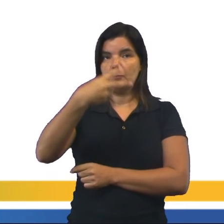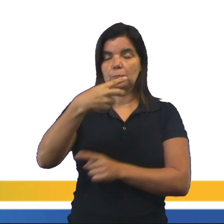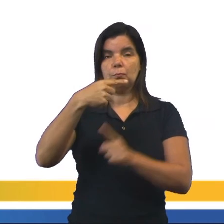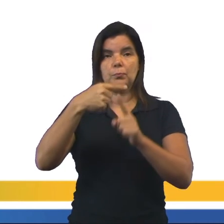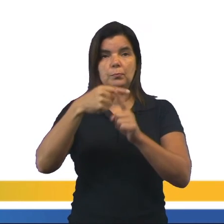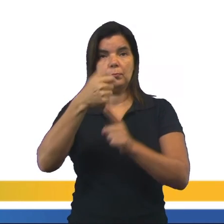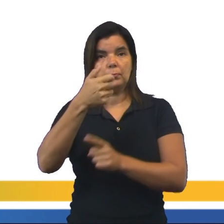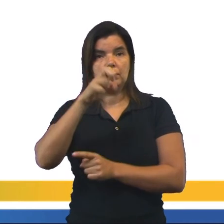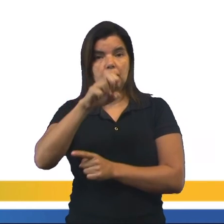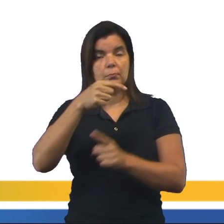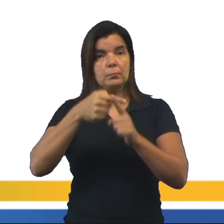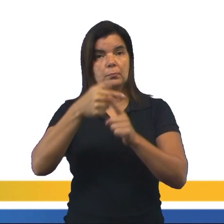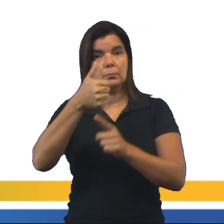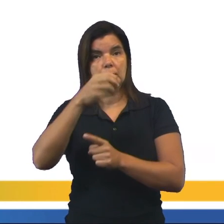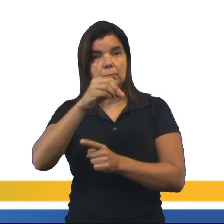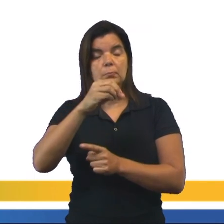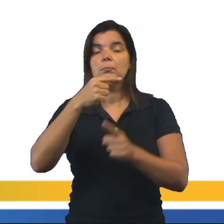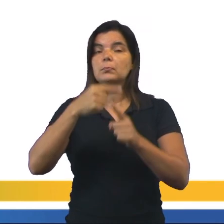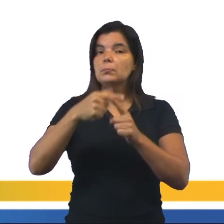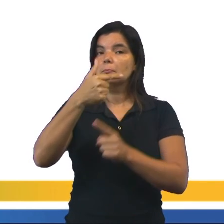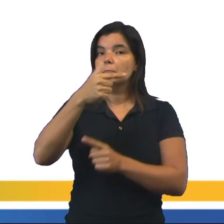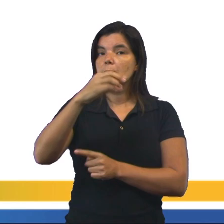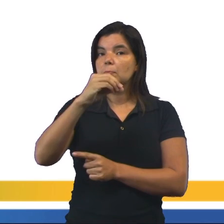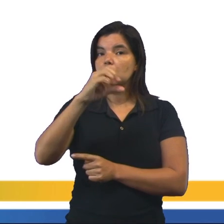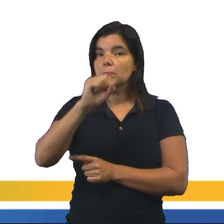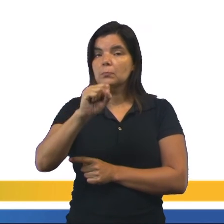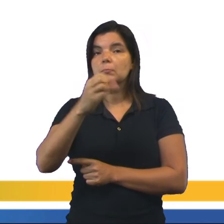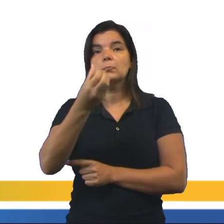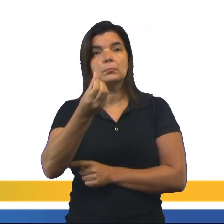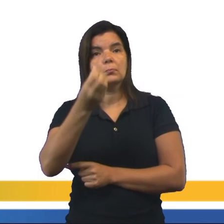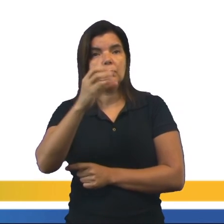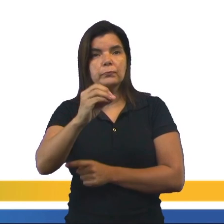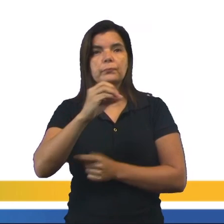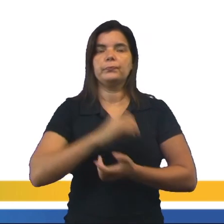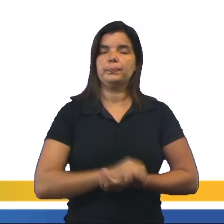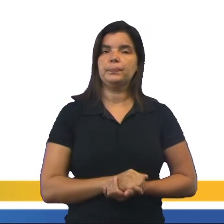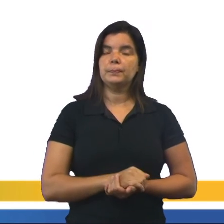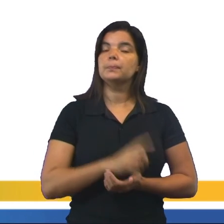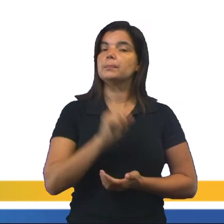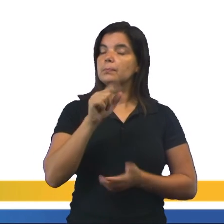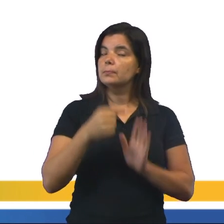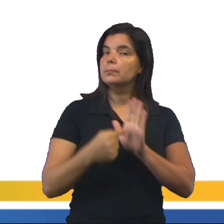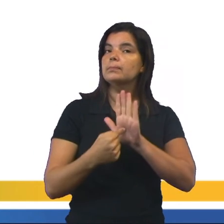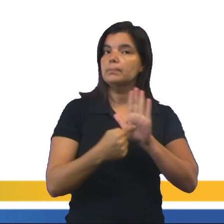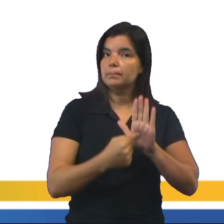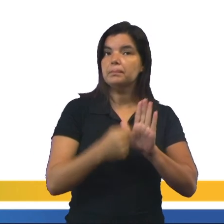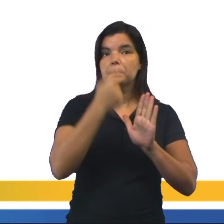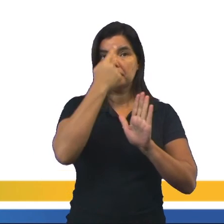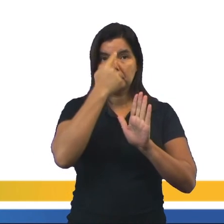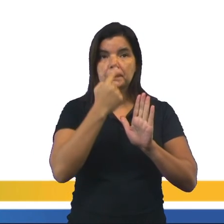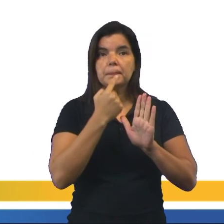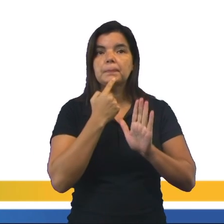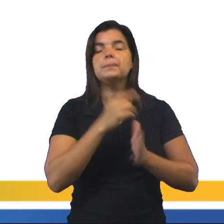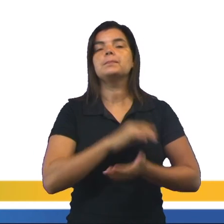2 vezes 15 vezes 10, vezes o cosseno de 60 graus, que é o que aparece lá na